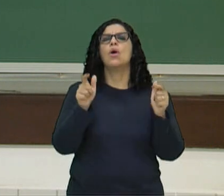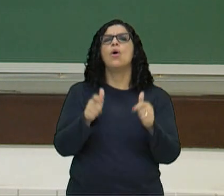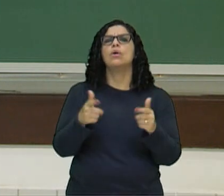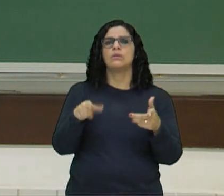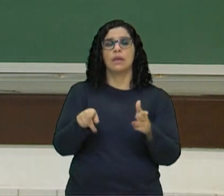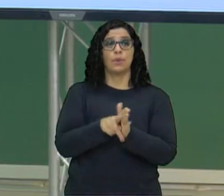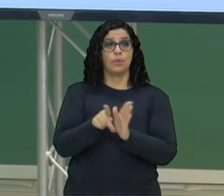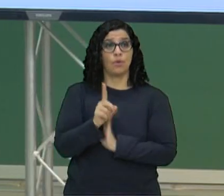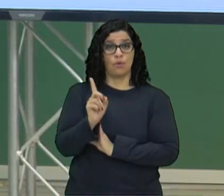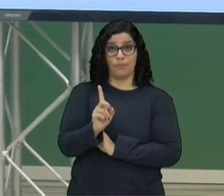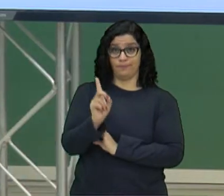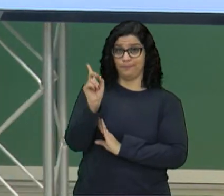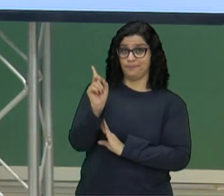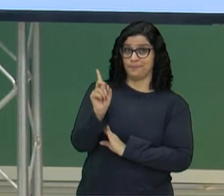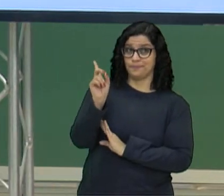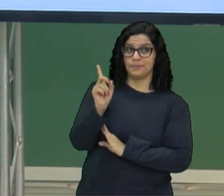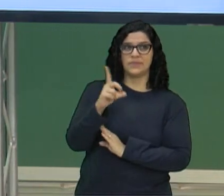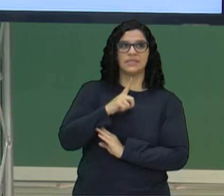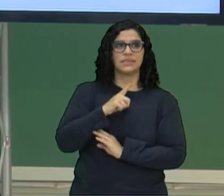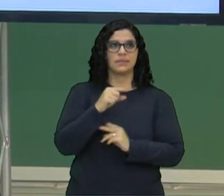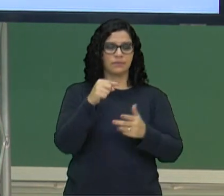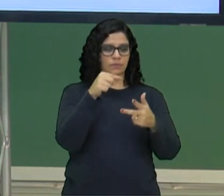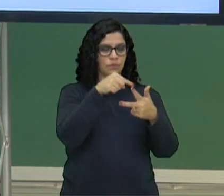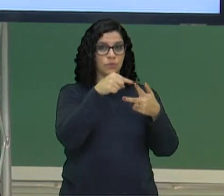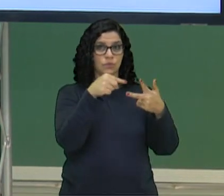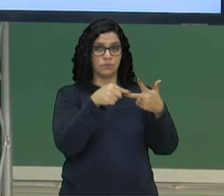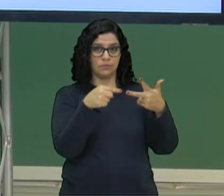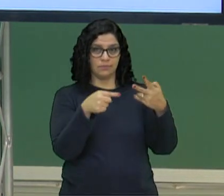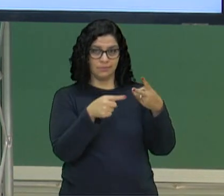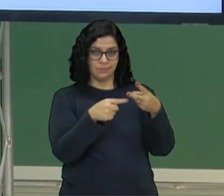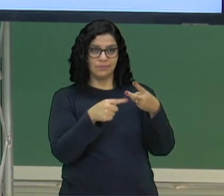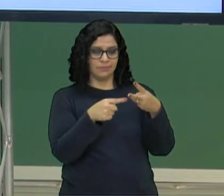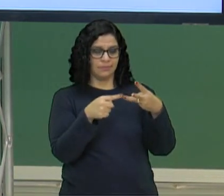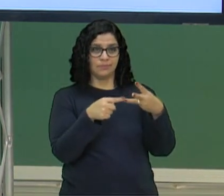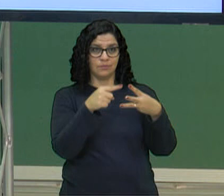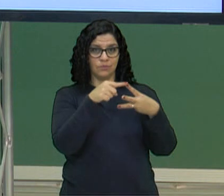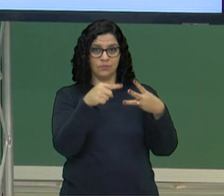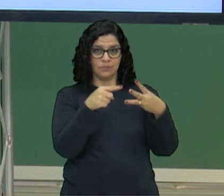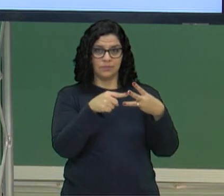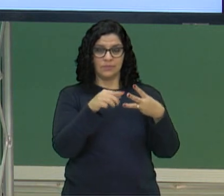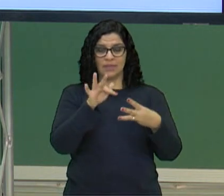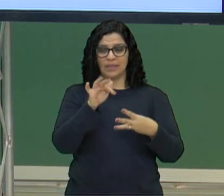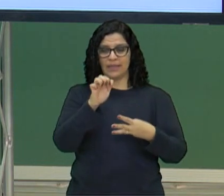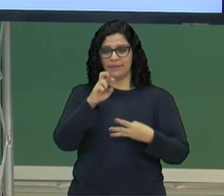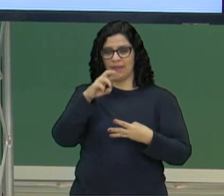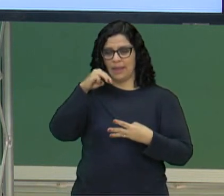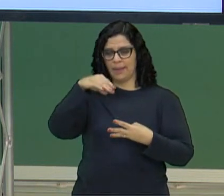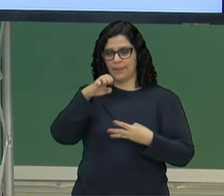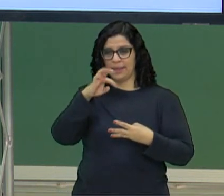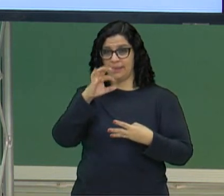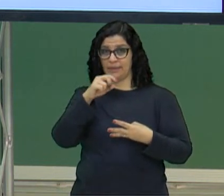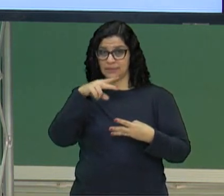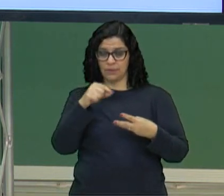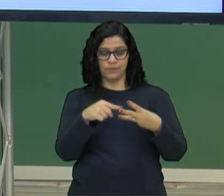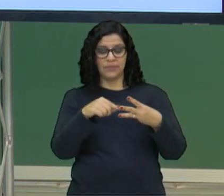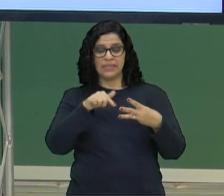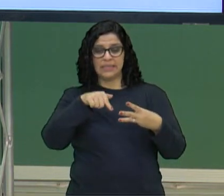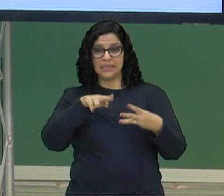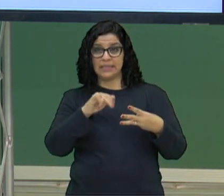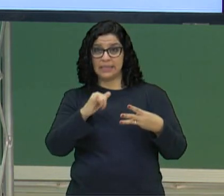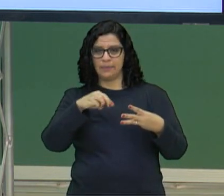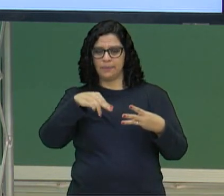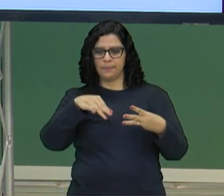lá. Aqui 3 processos de obtenção de energia. Fermentação, a quimiossíntese, a respiração celular. Todos